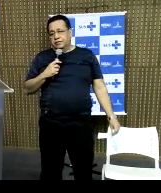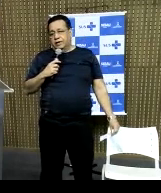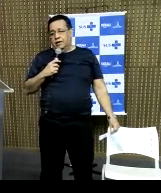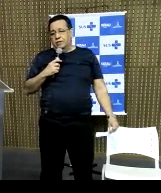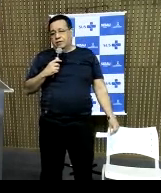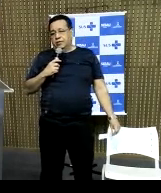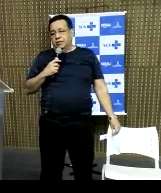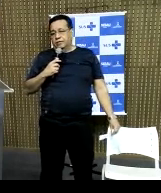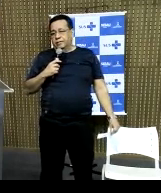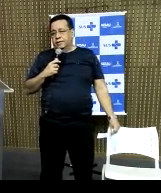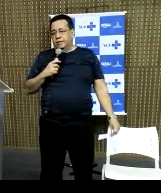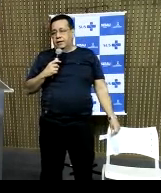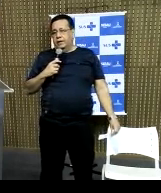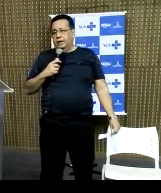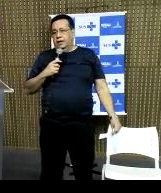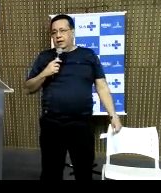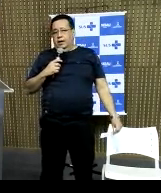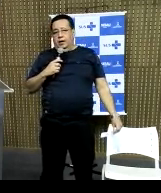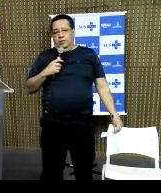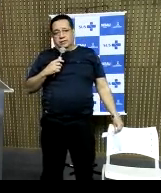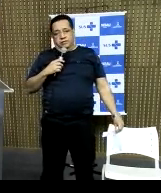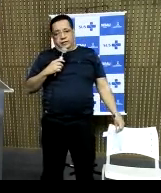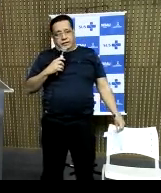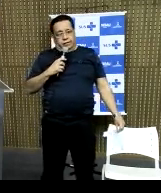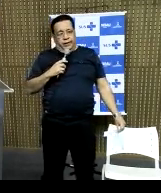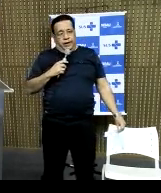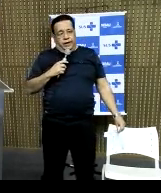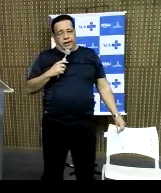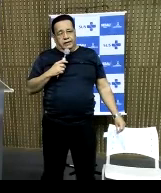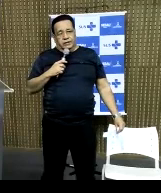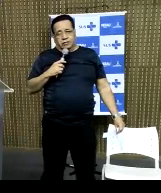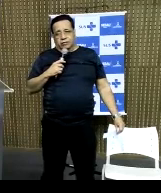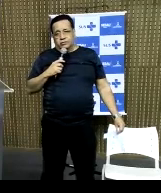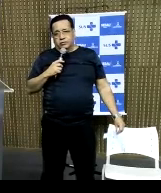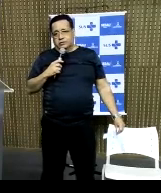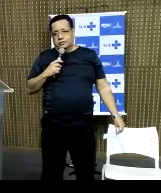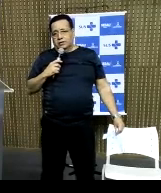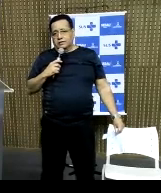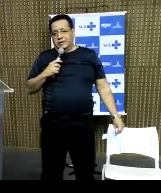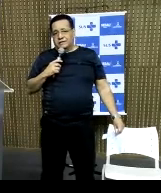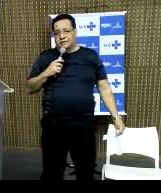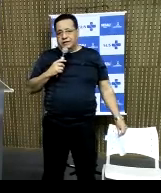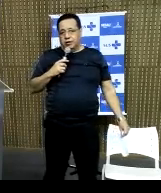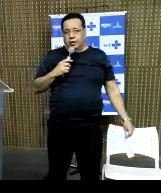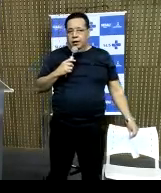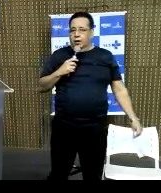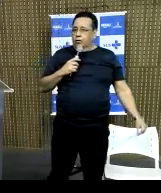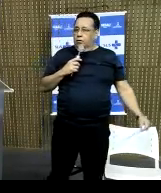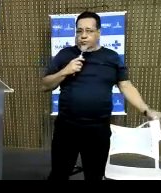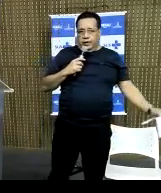fazer a contraprova, tá ok? Mais uma vez aí, agradeço aos senhores e às senhoras a paciência